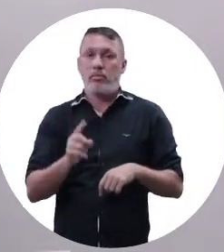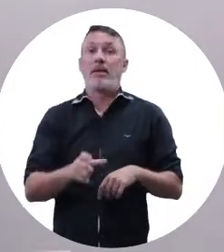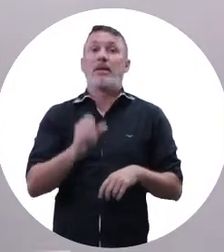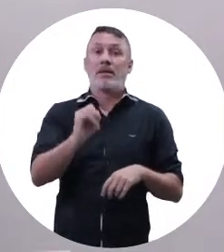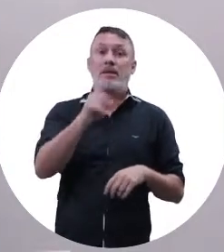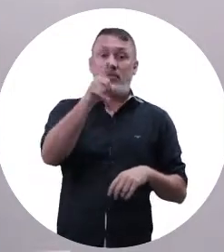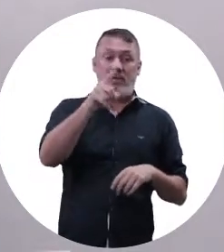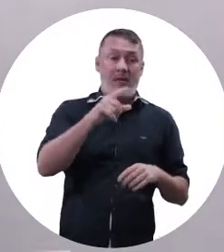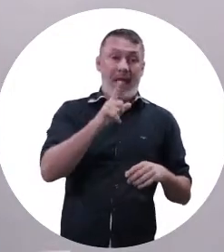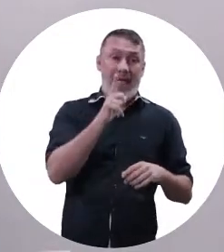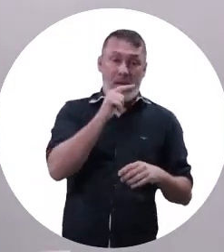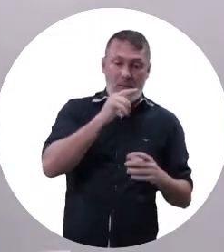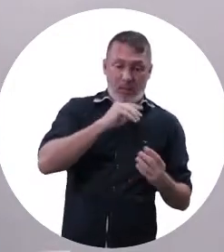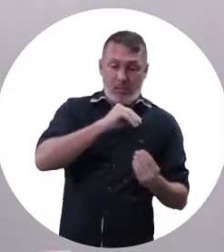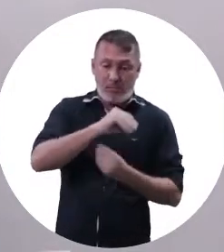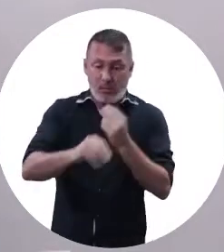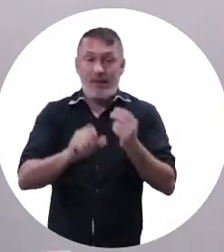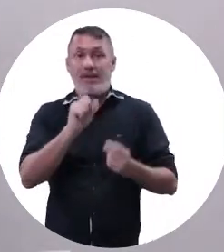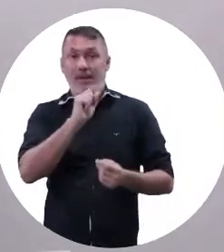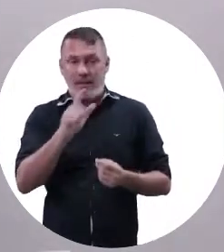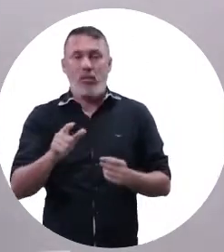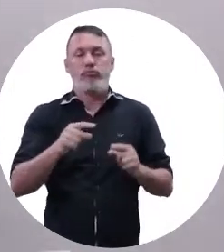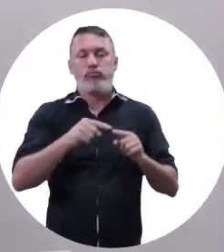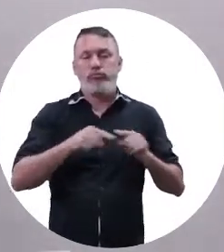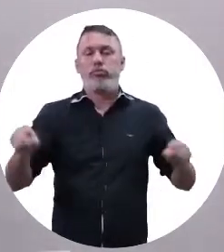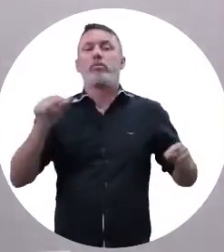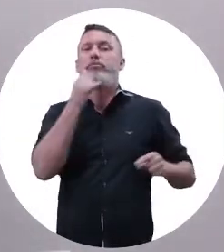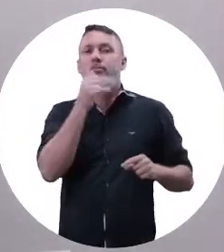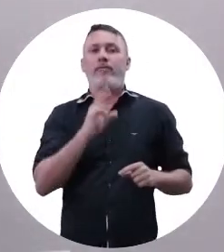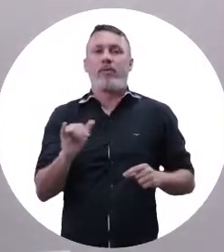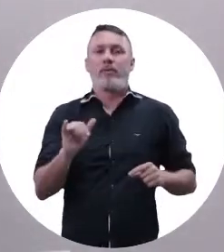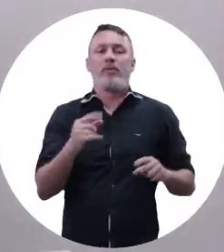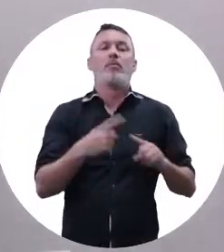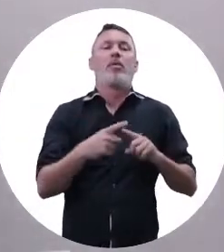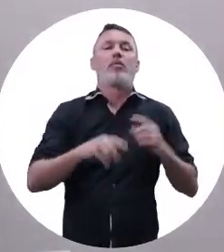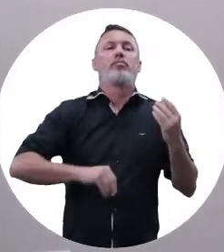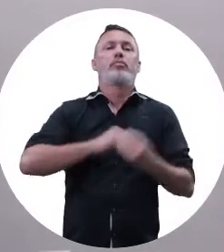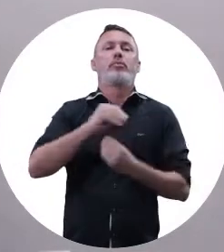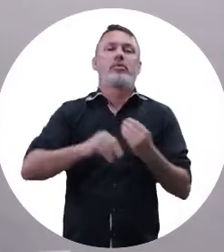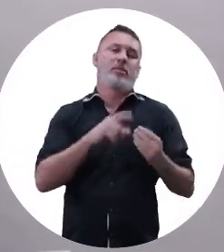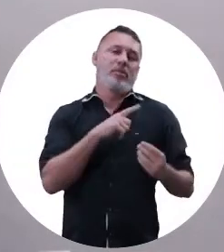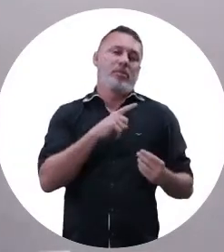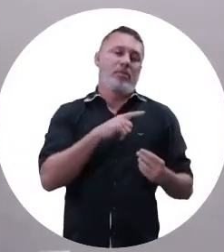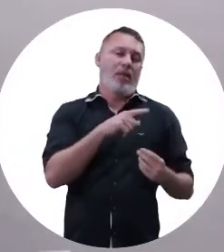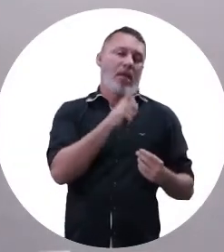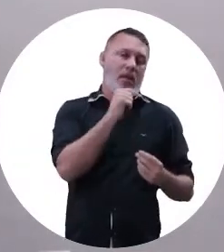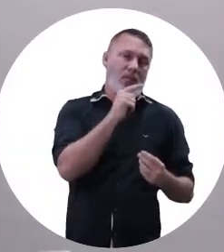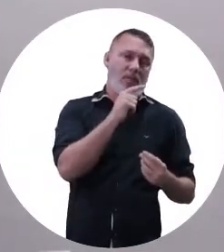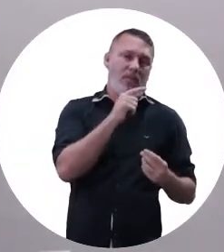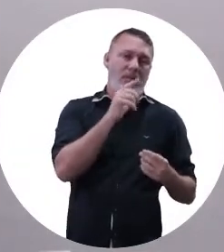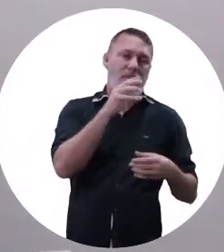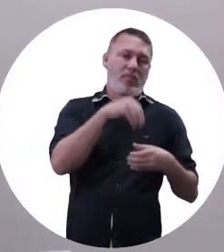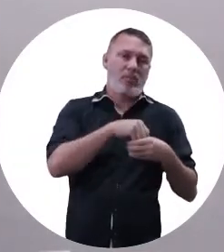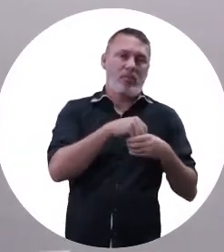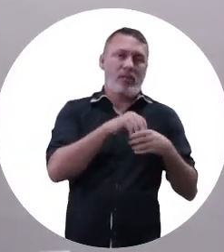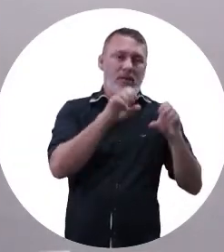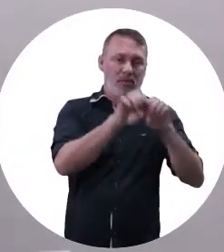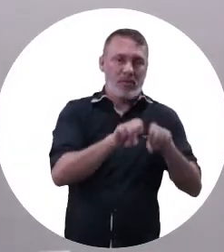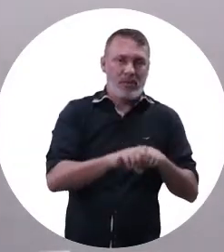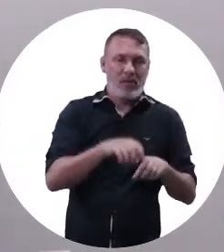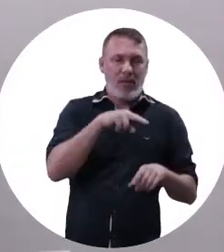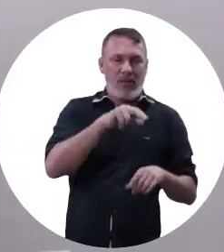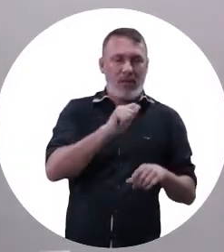água e misturar com sal de cozinha, vai conduzir corrente elétrica, porque você vai ter os íons Na+